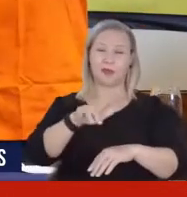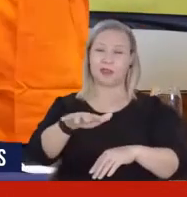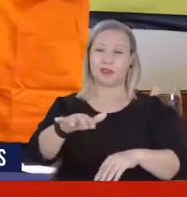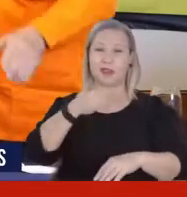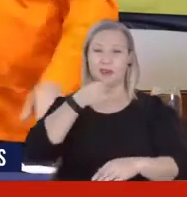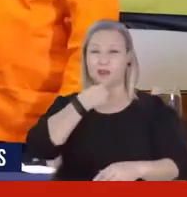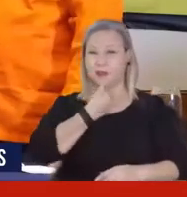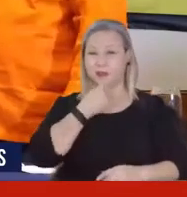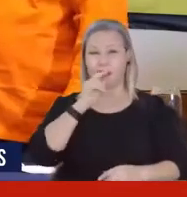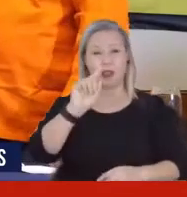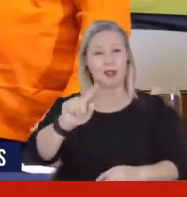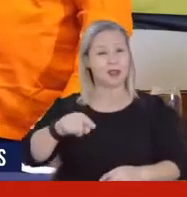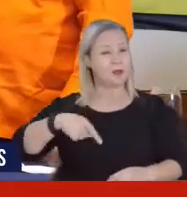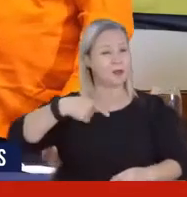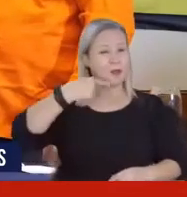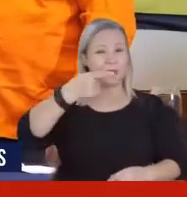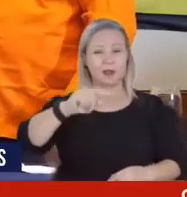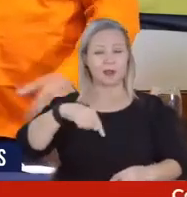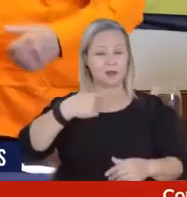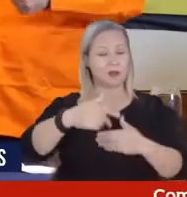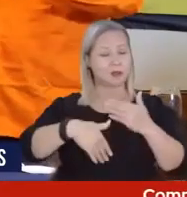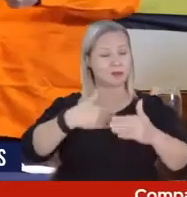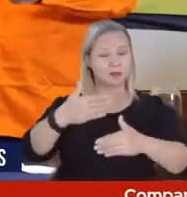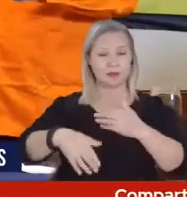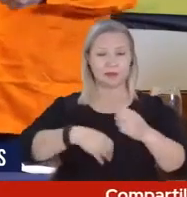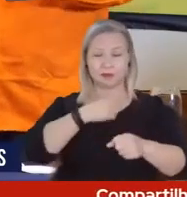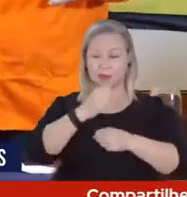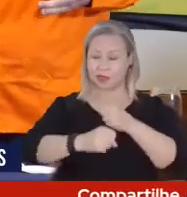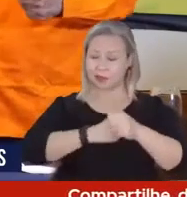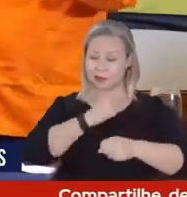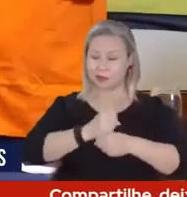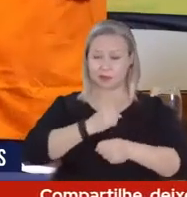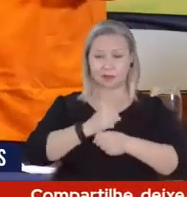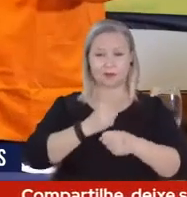décadas, nesse século XXI. Né? Então,